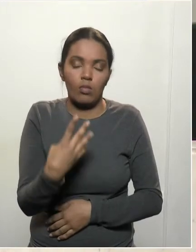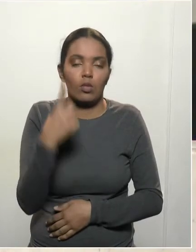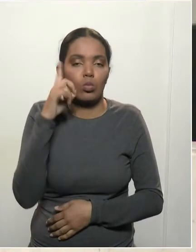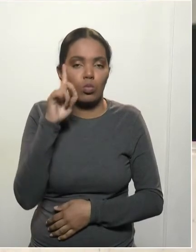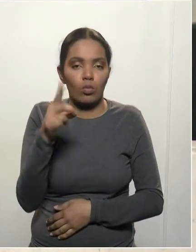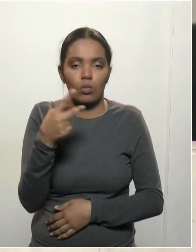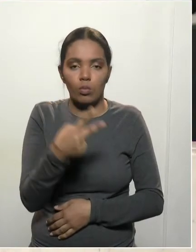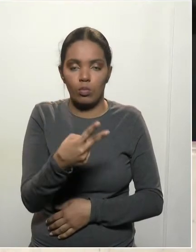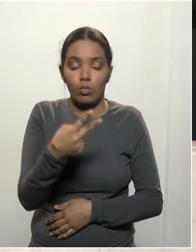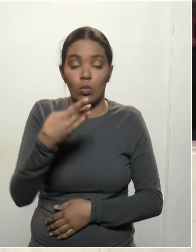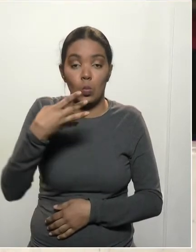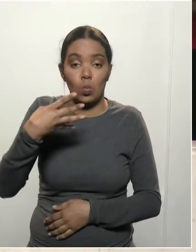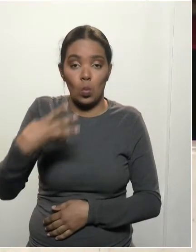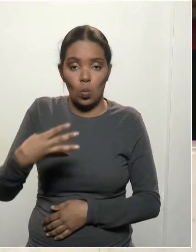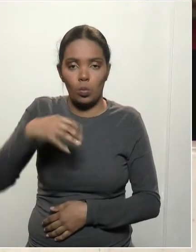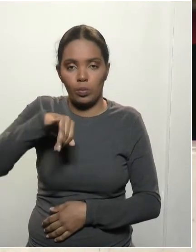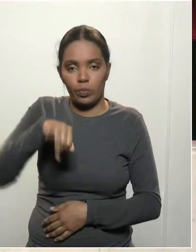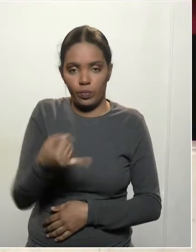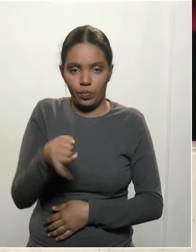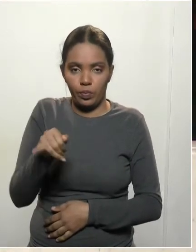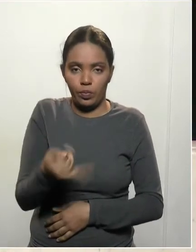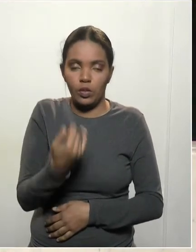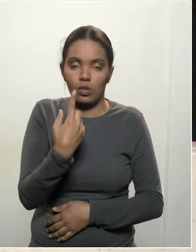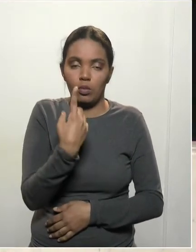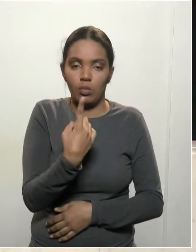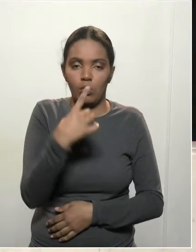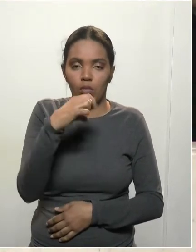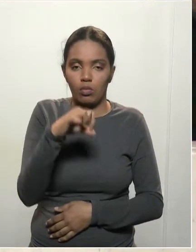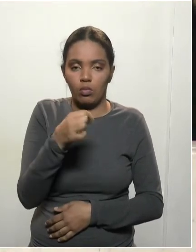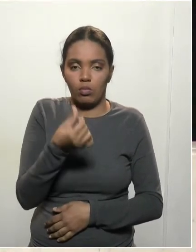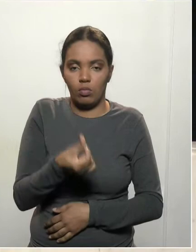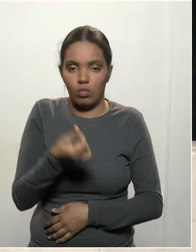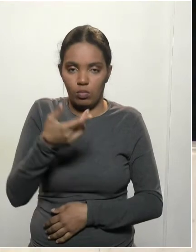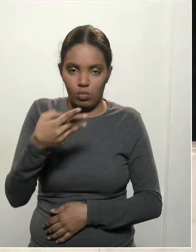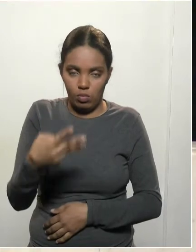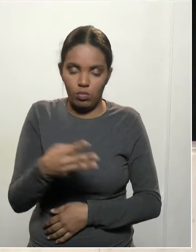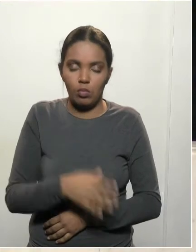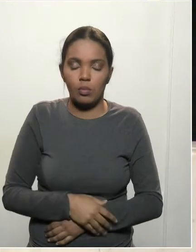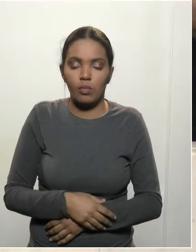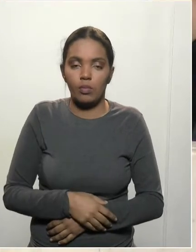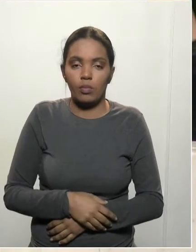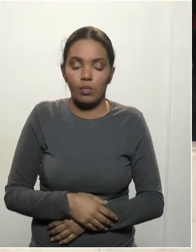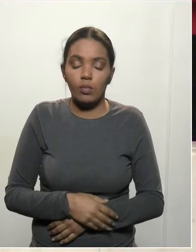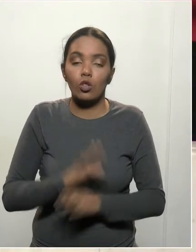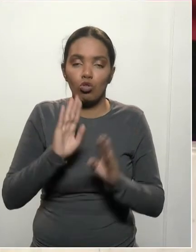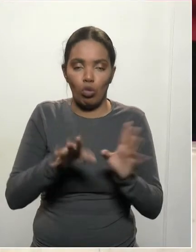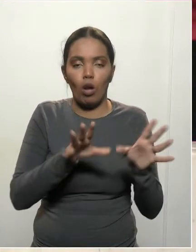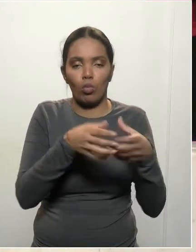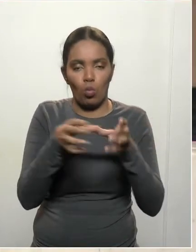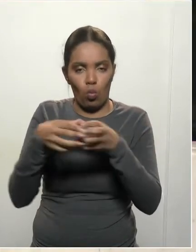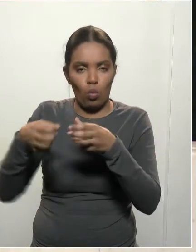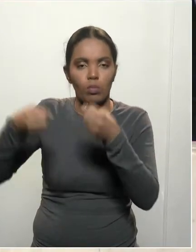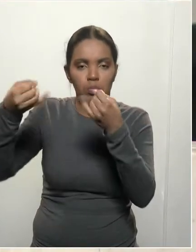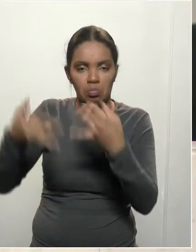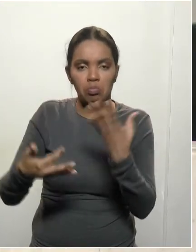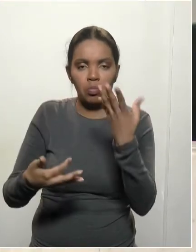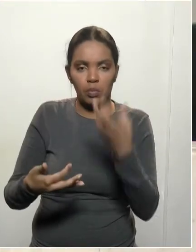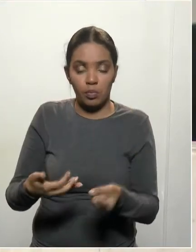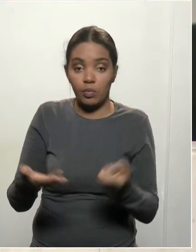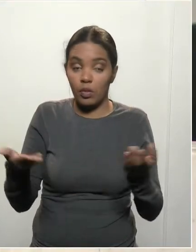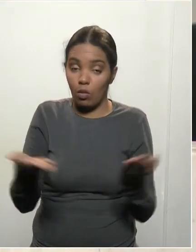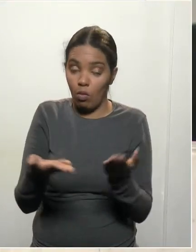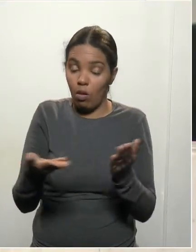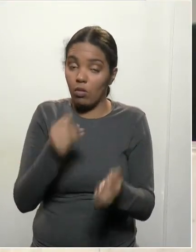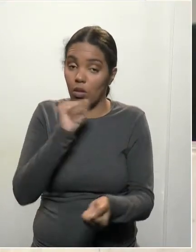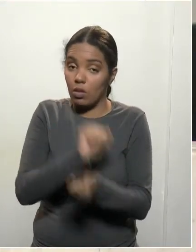de 63. Pareceres favoráveis em regime de urgência, com emendas de plenário,